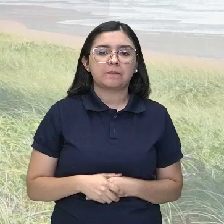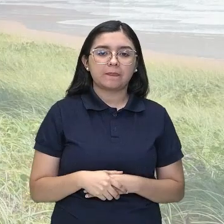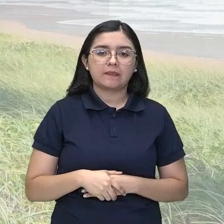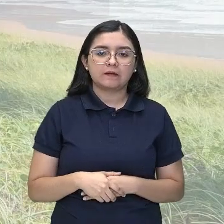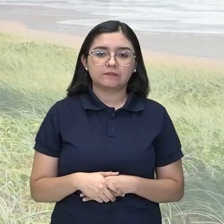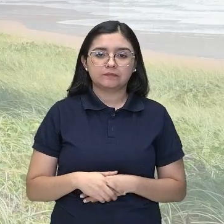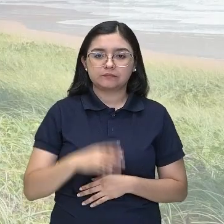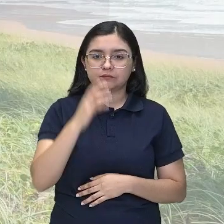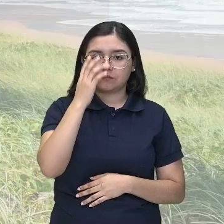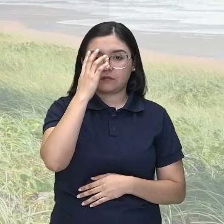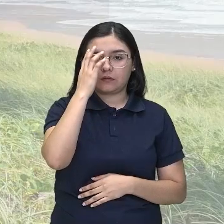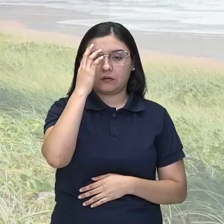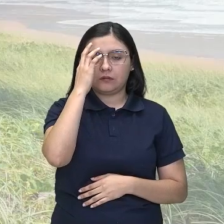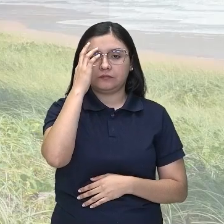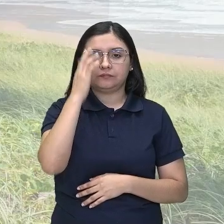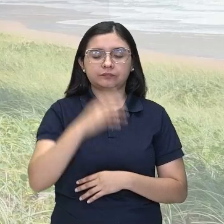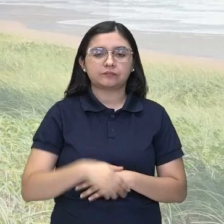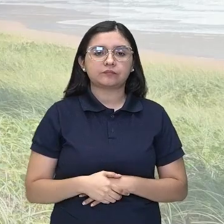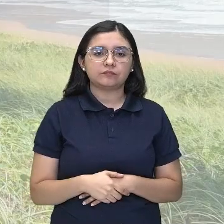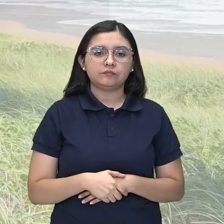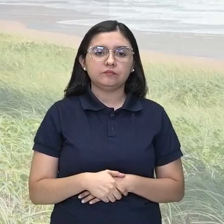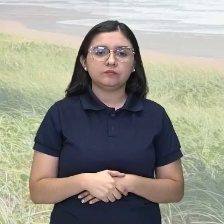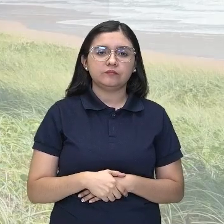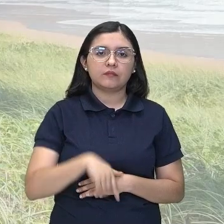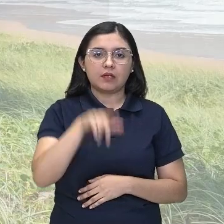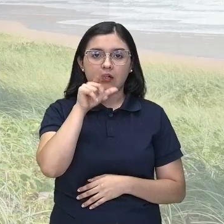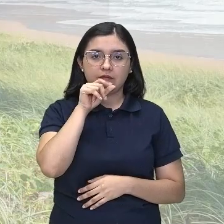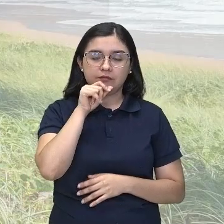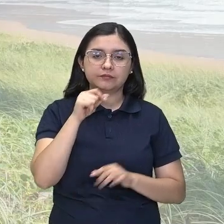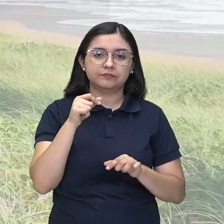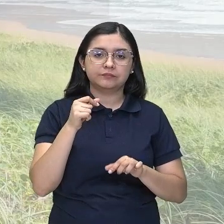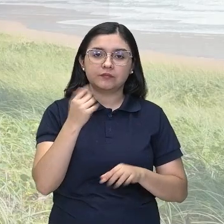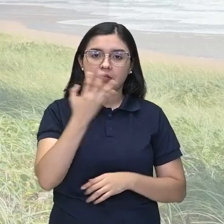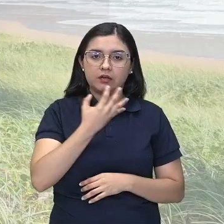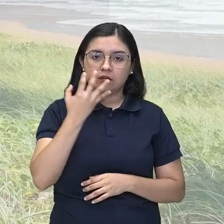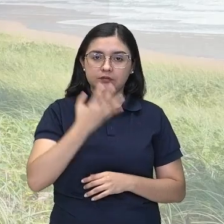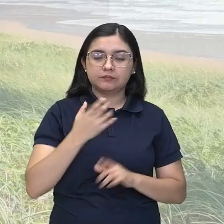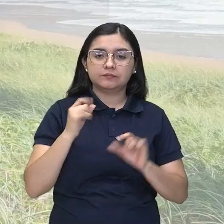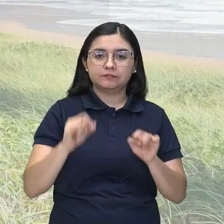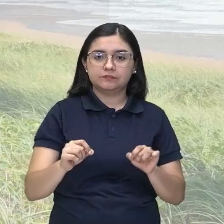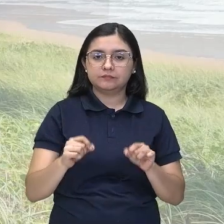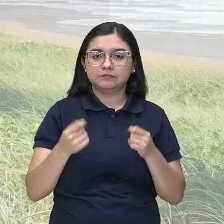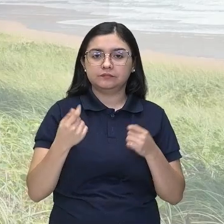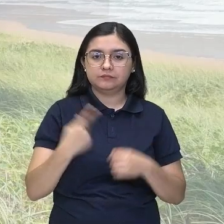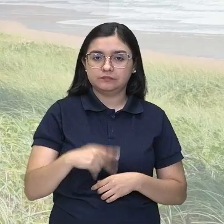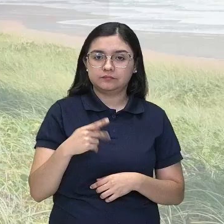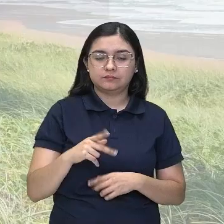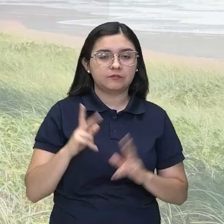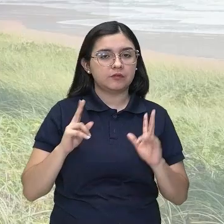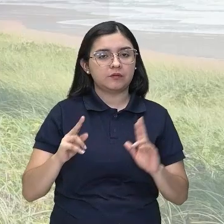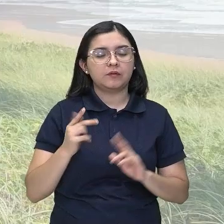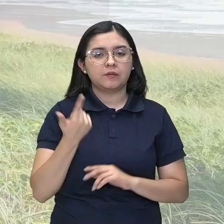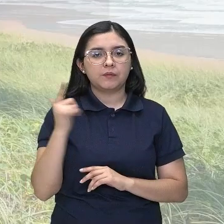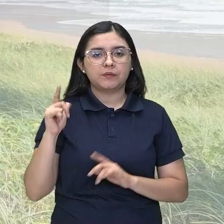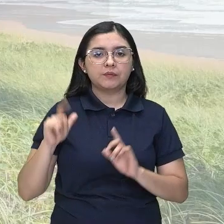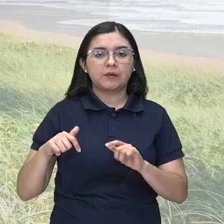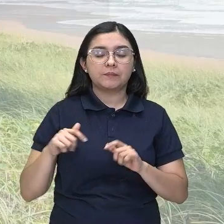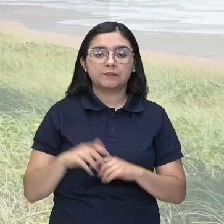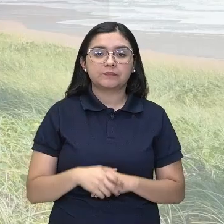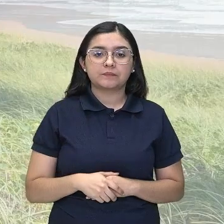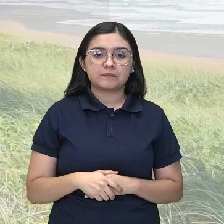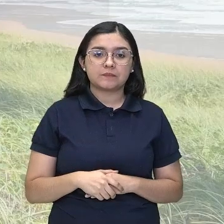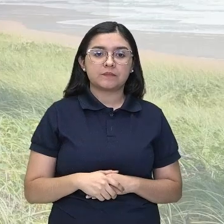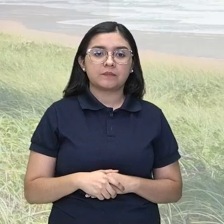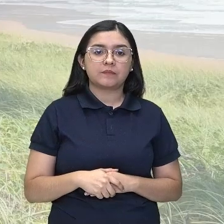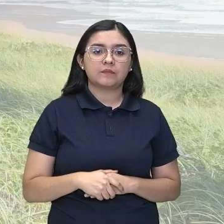palmeiras, onde canta o sabiá, o Brasil, né? As aves que aqui gorjeiam, o som das aves, não gorjeiam como lá. Então